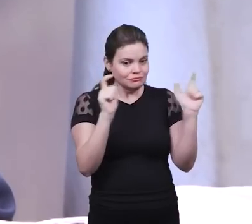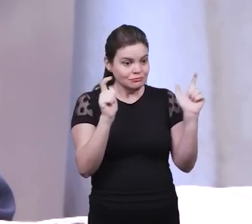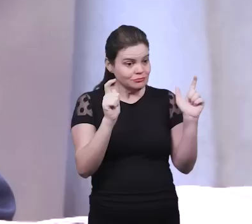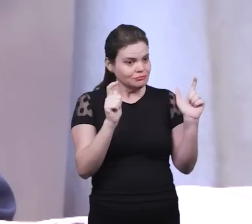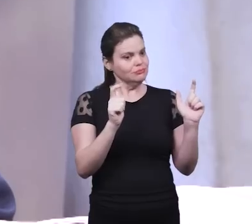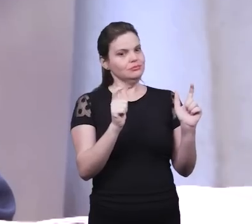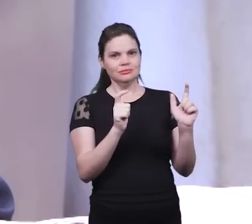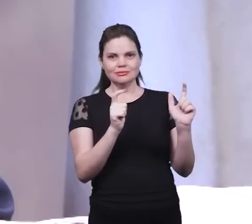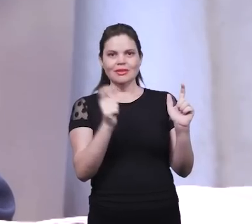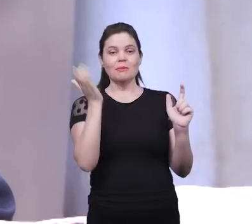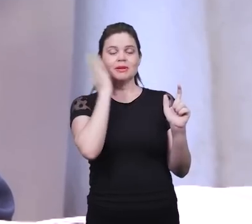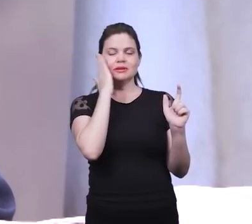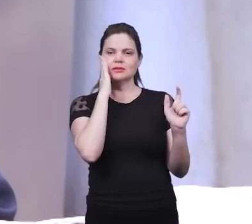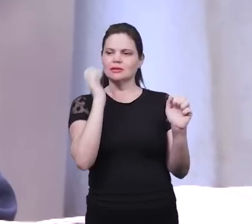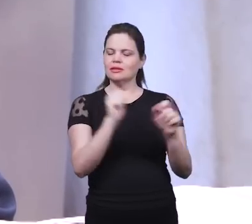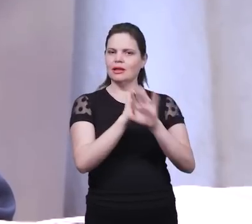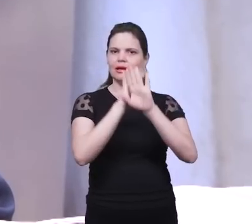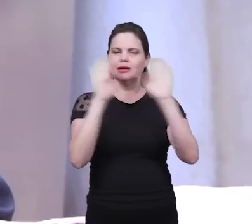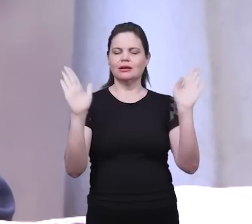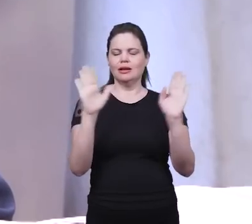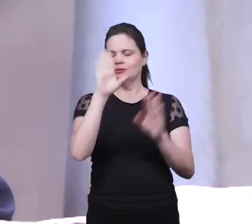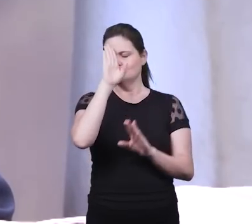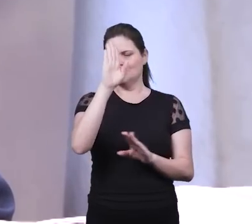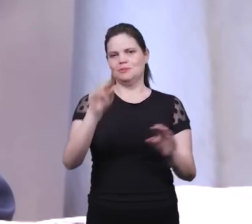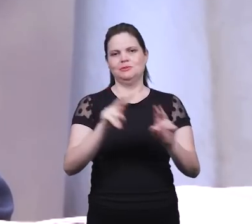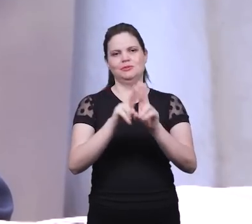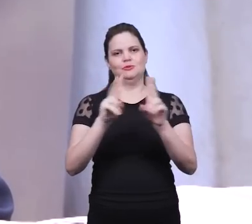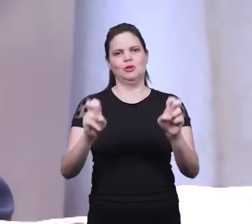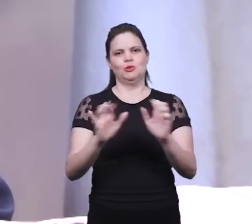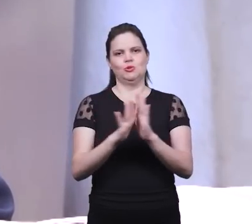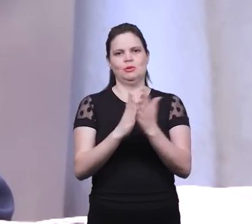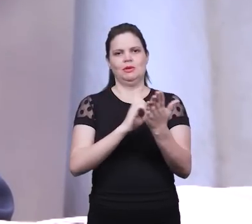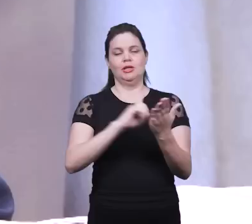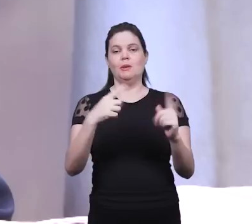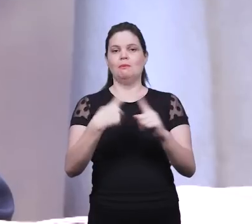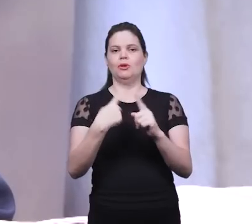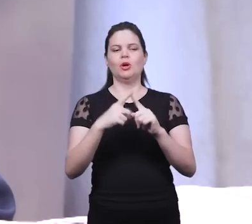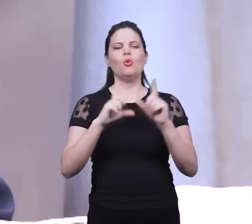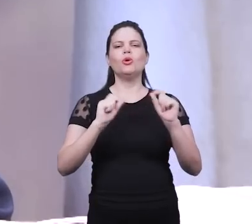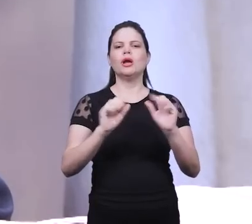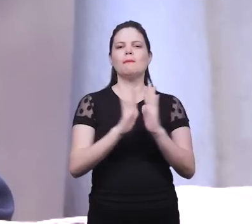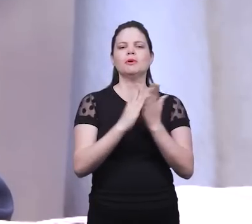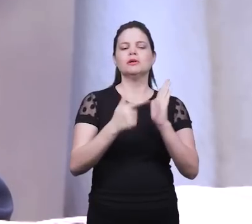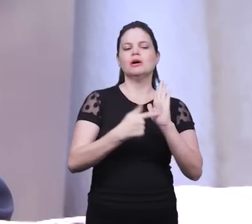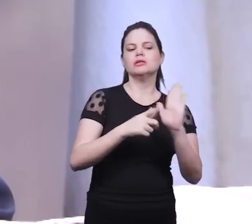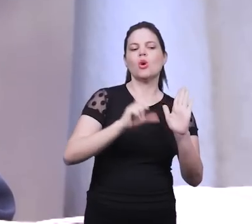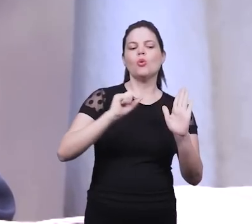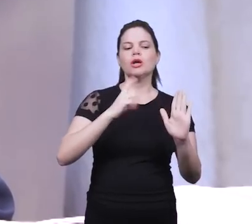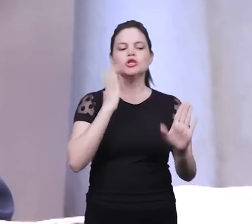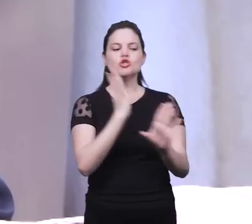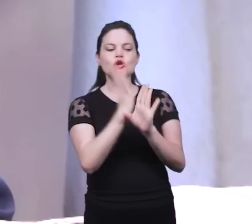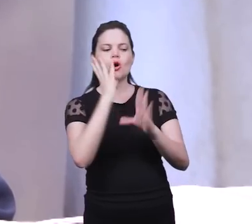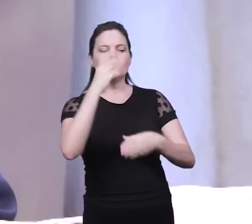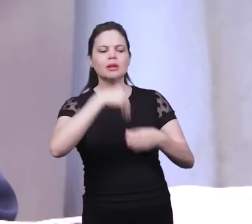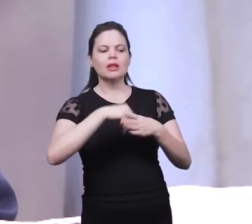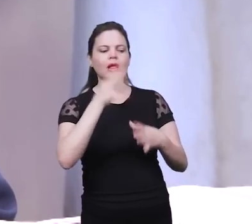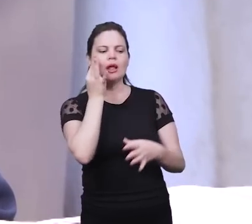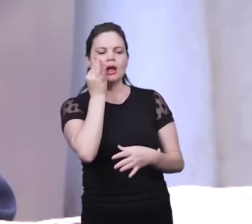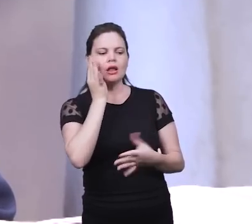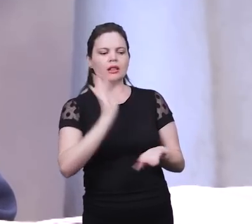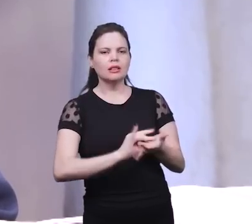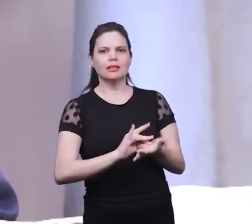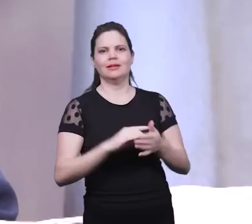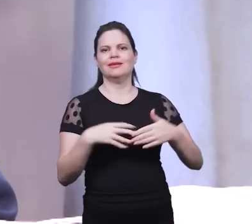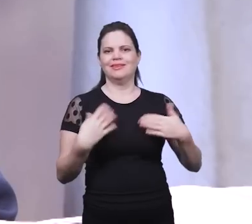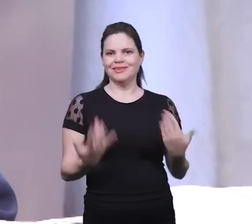fatos, principalmente bíblicos, nós temos muito interesse, né? O que a Bíblia mostra e a arqueologia mostra. A arqueologia hoje, como